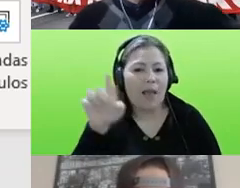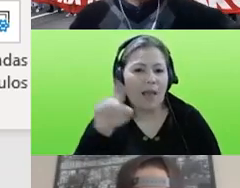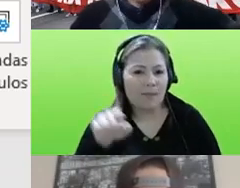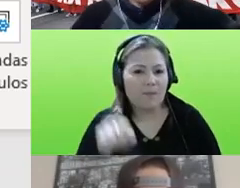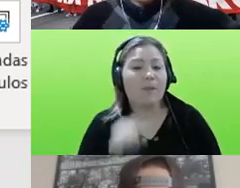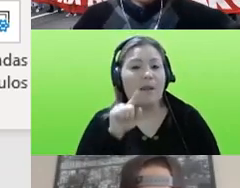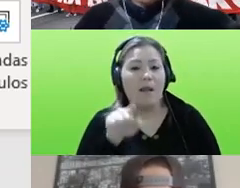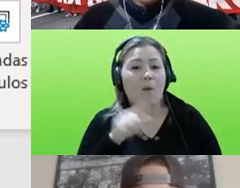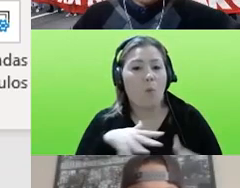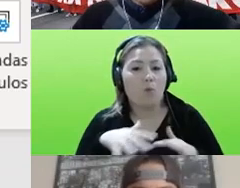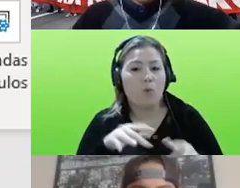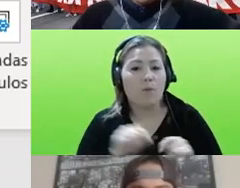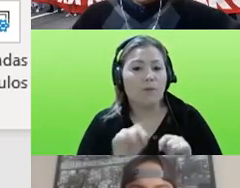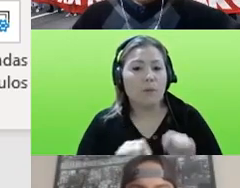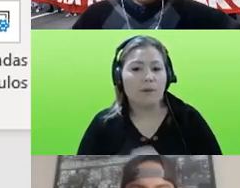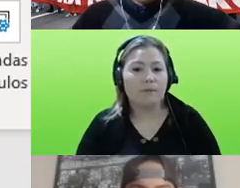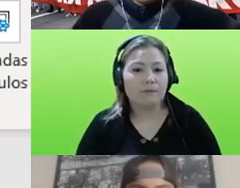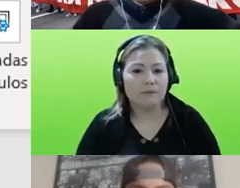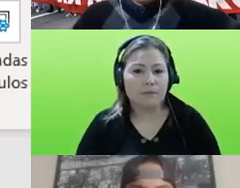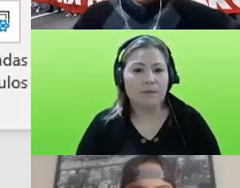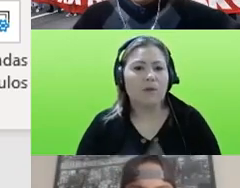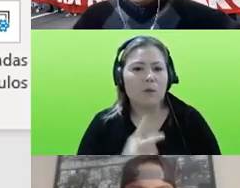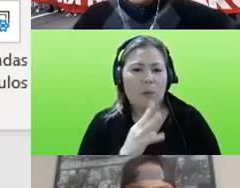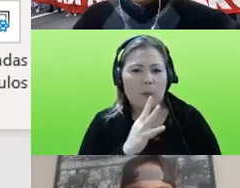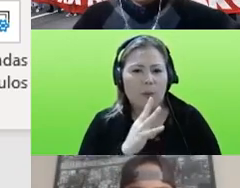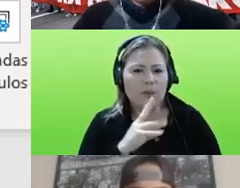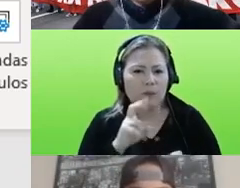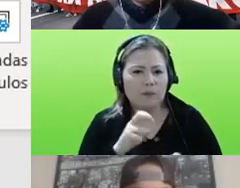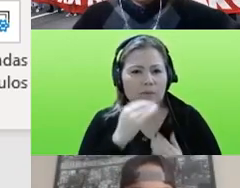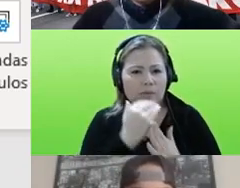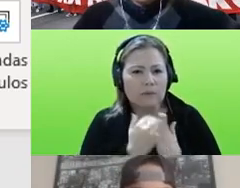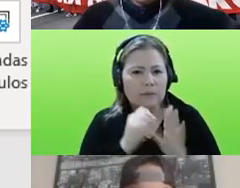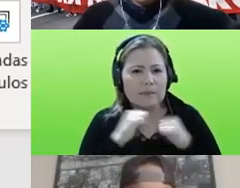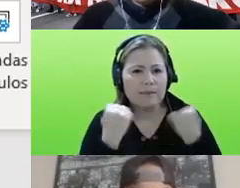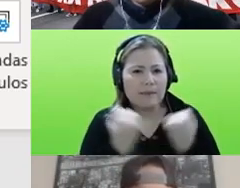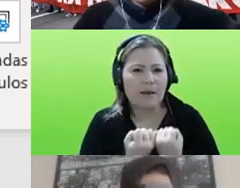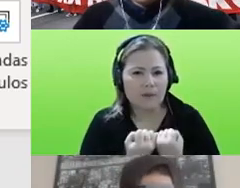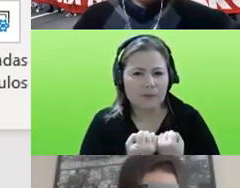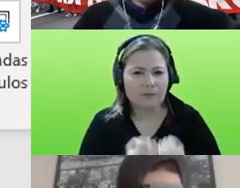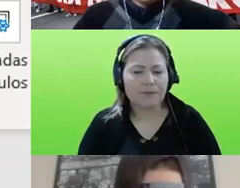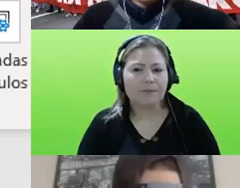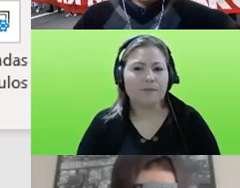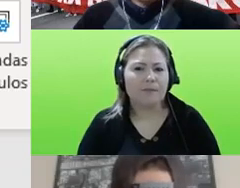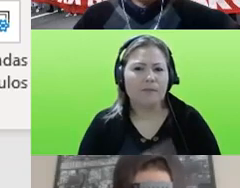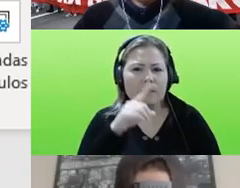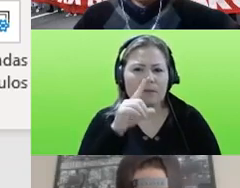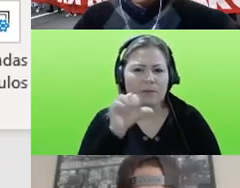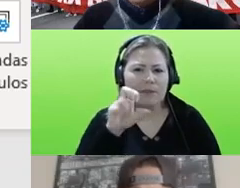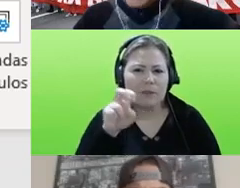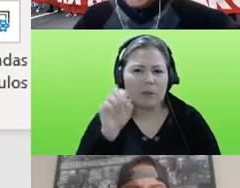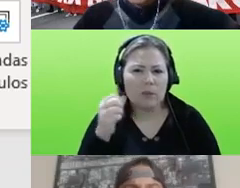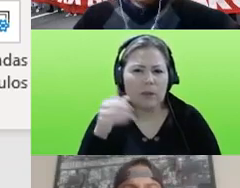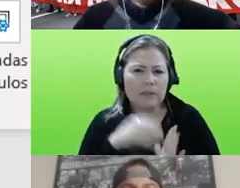foi, sobretudo, conhecido através desse seminário de 58 e 59 sobre